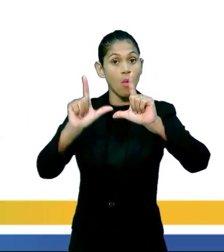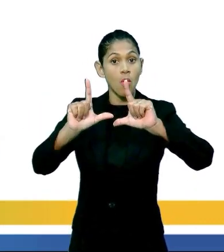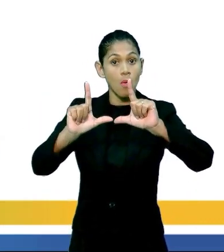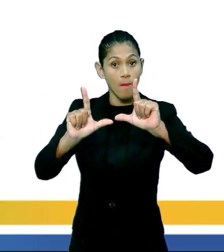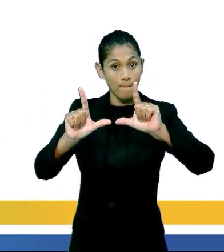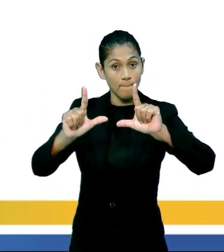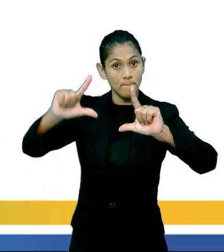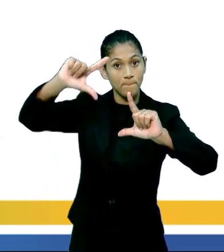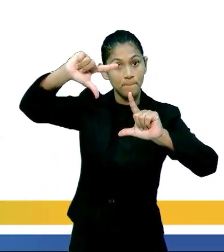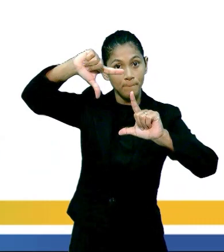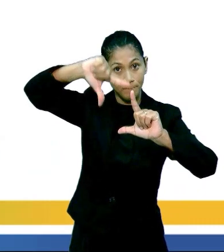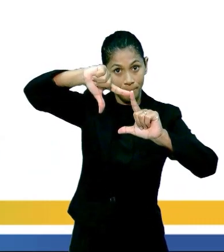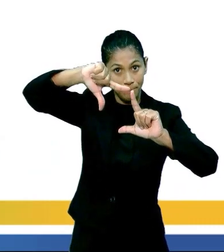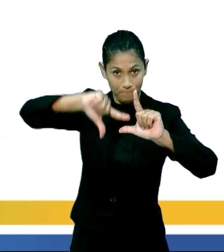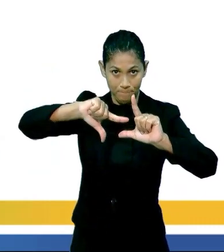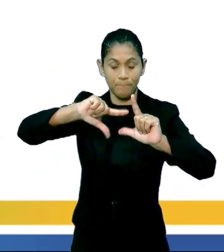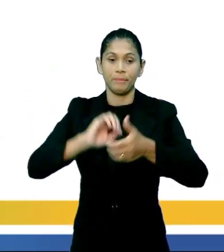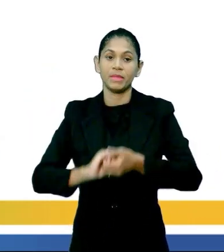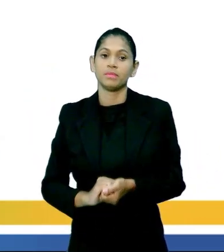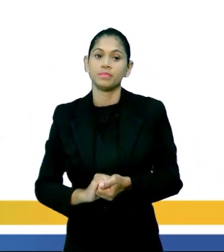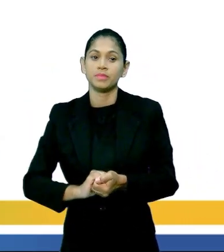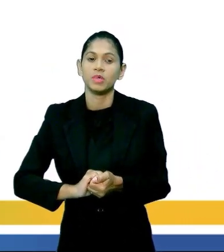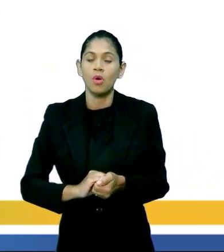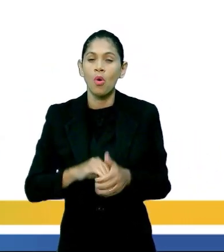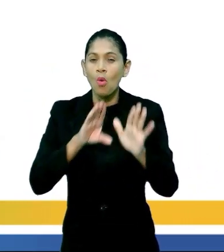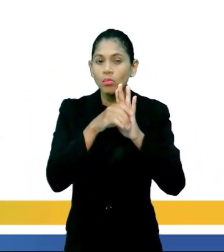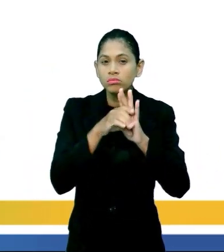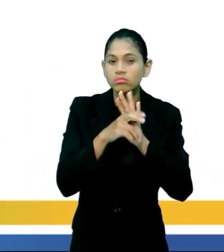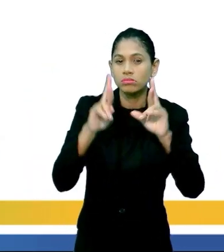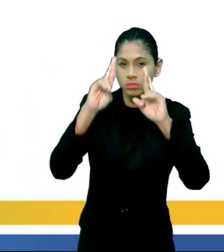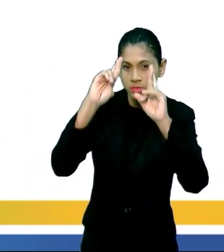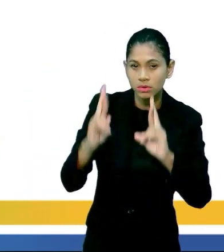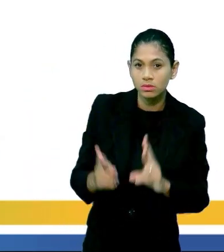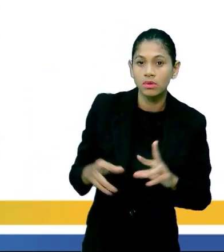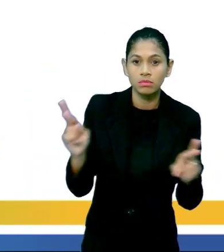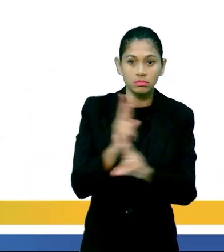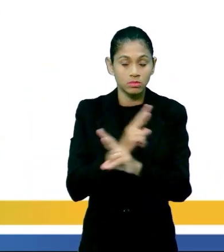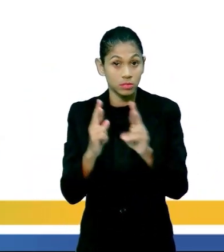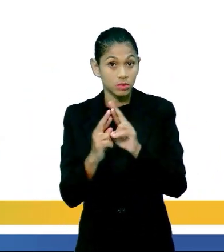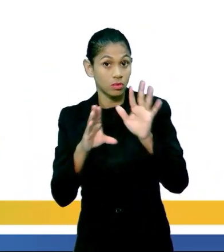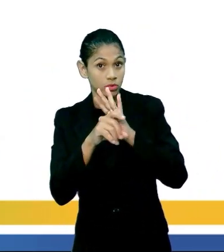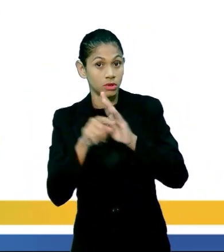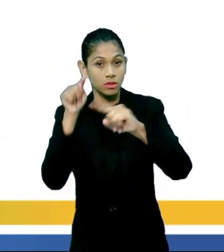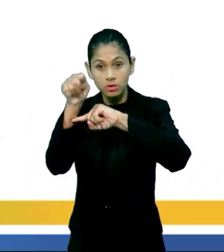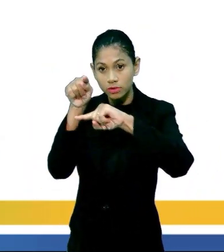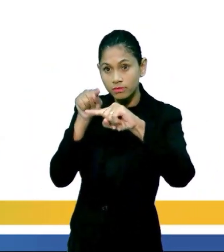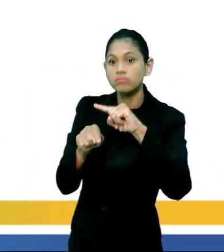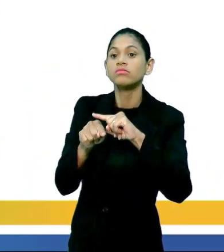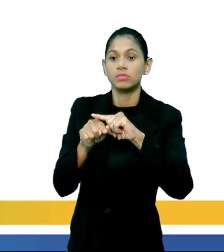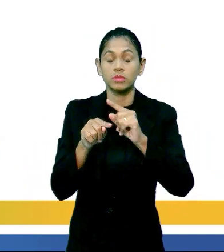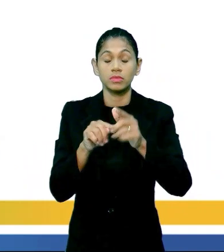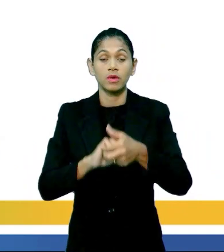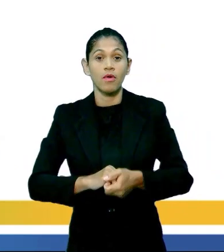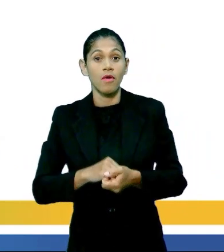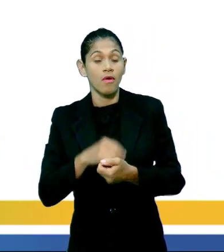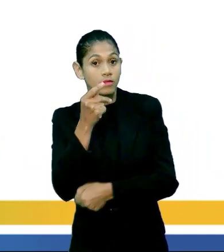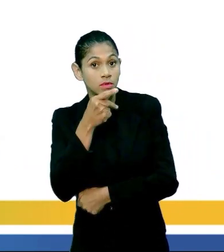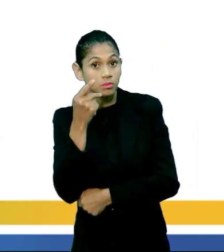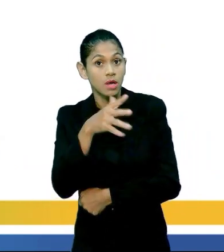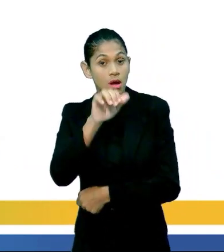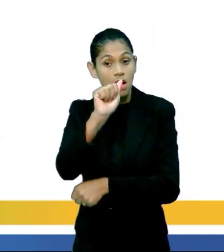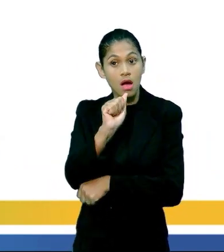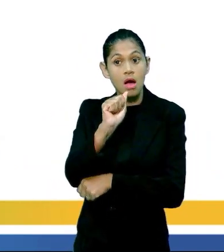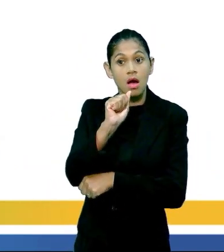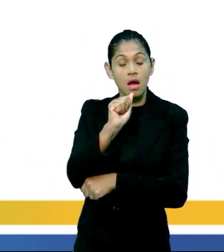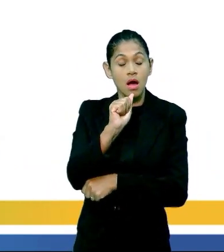divisão. Dizemos que a razão entre os números A e B é o quociente de A por B, ou seja, o